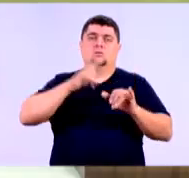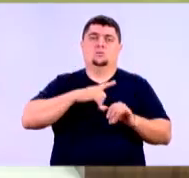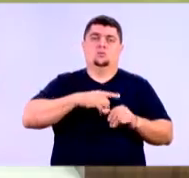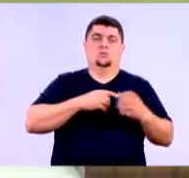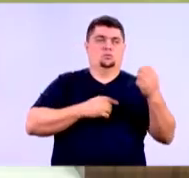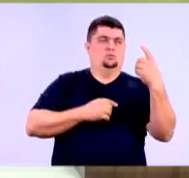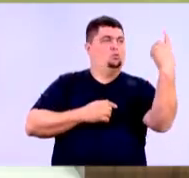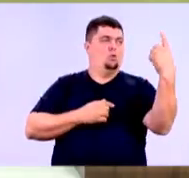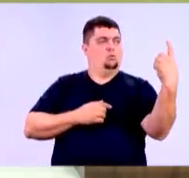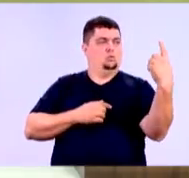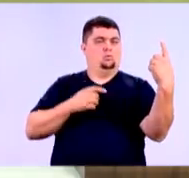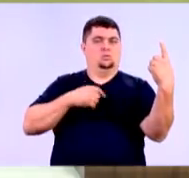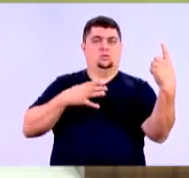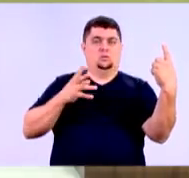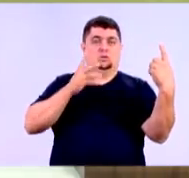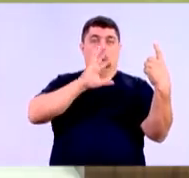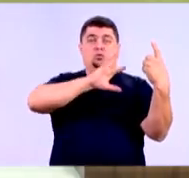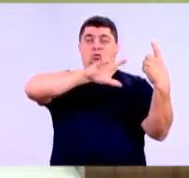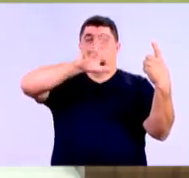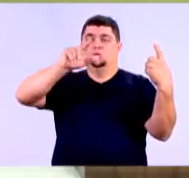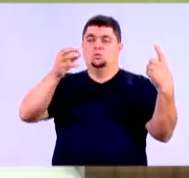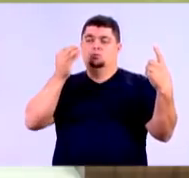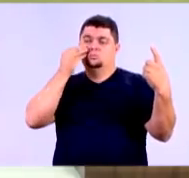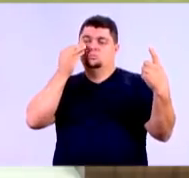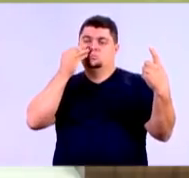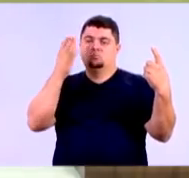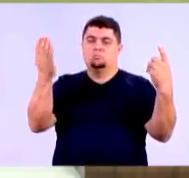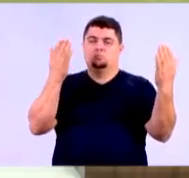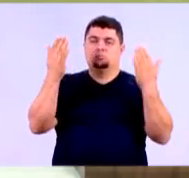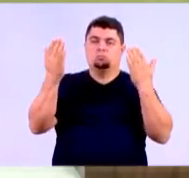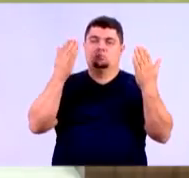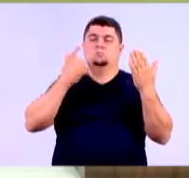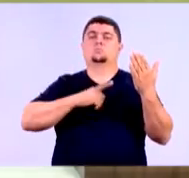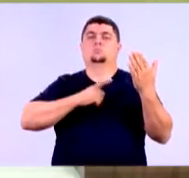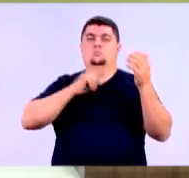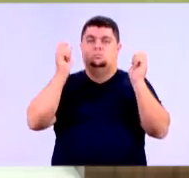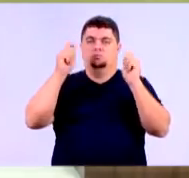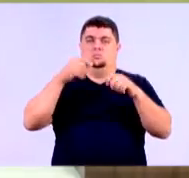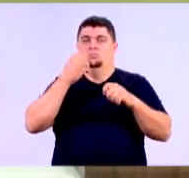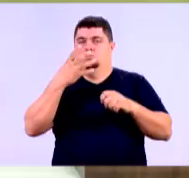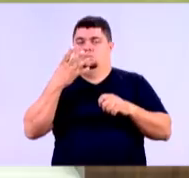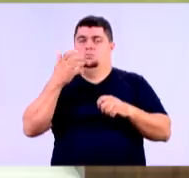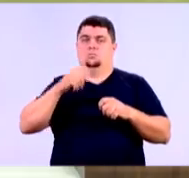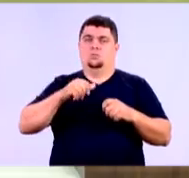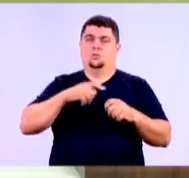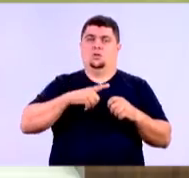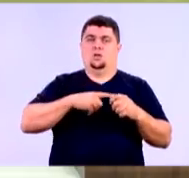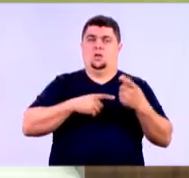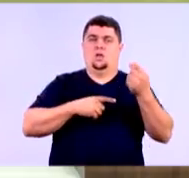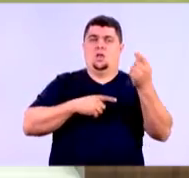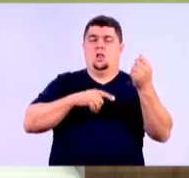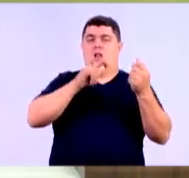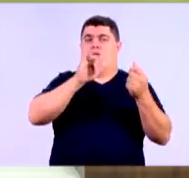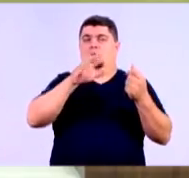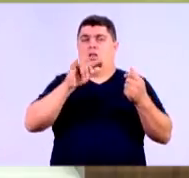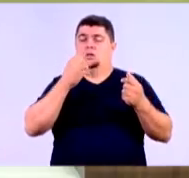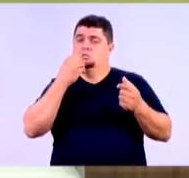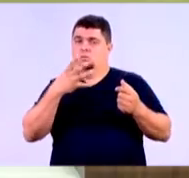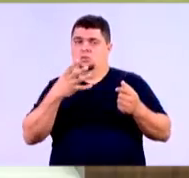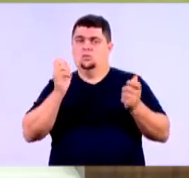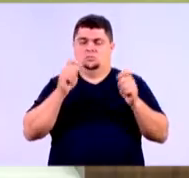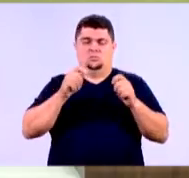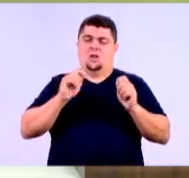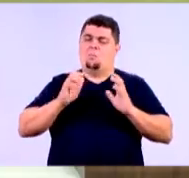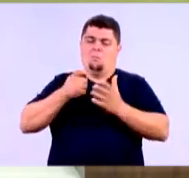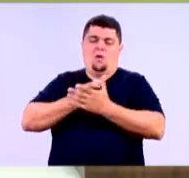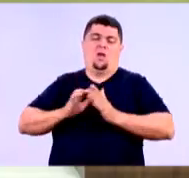deve ser analisado separadamente. Você verifica que, bom, primeiro, ela tem um grau de liquidez boa, então ela vai conseguir saldar